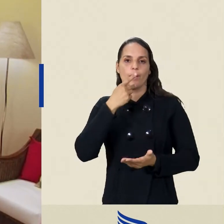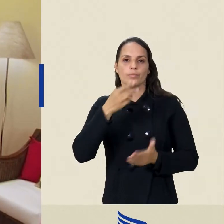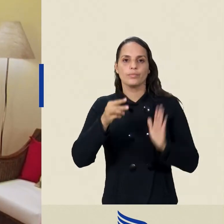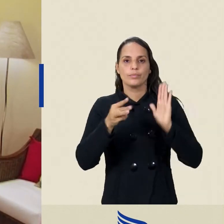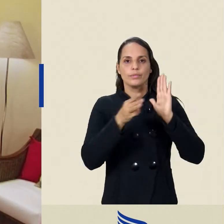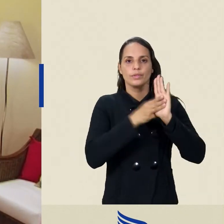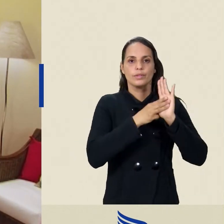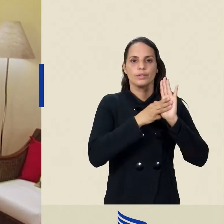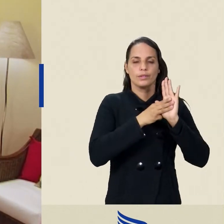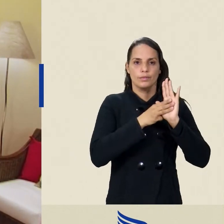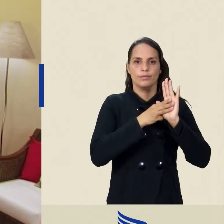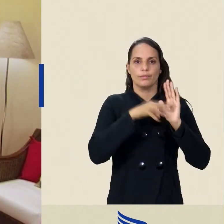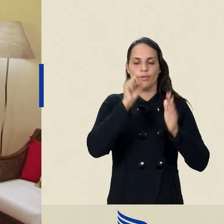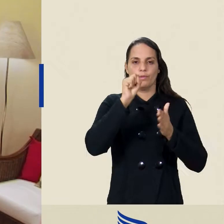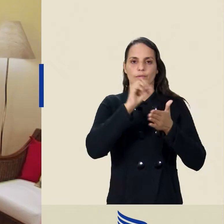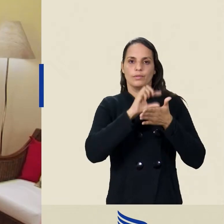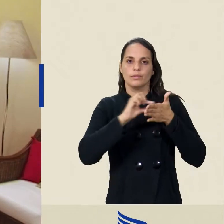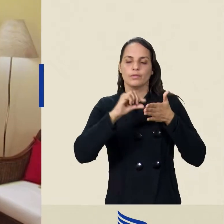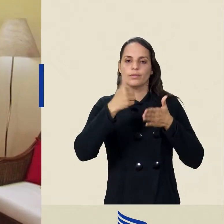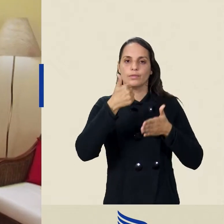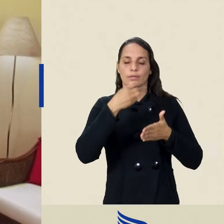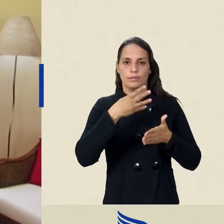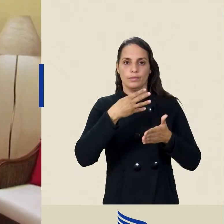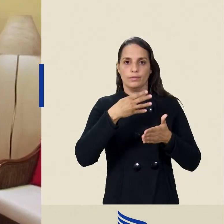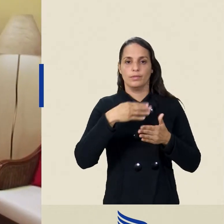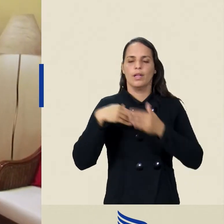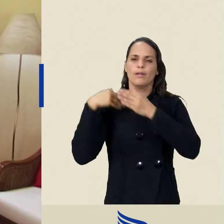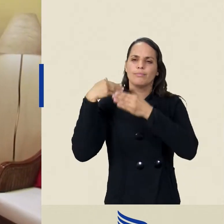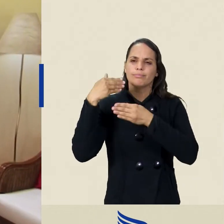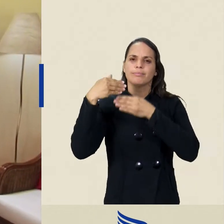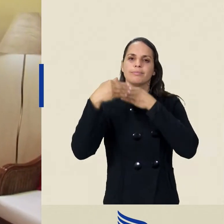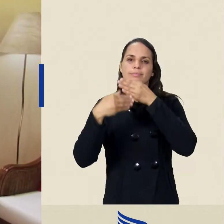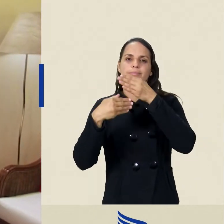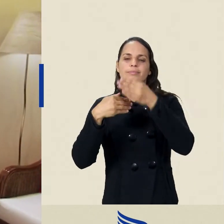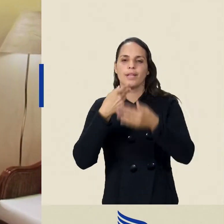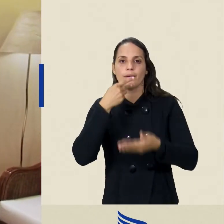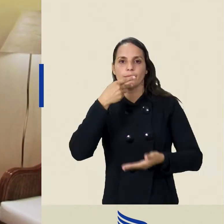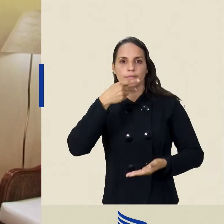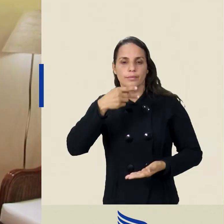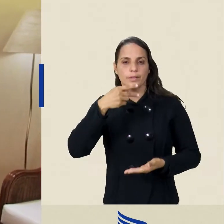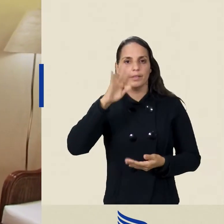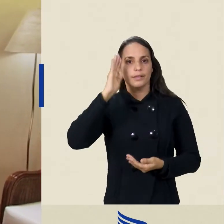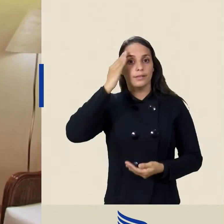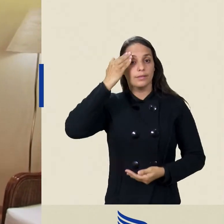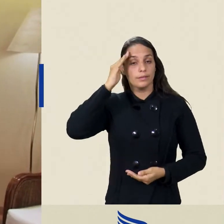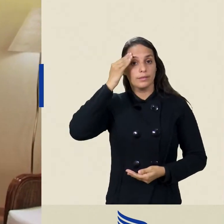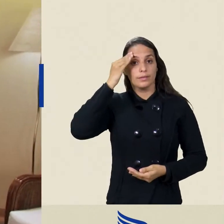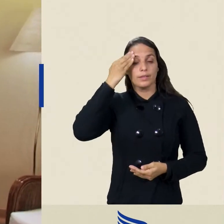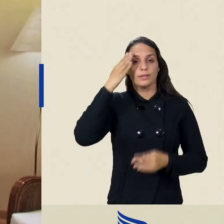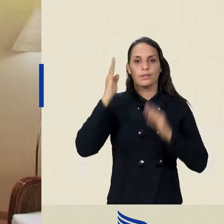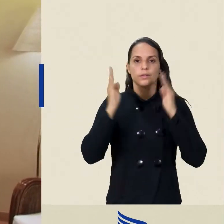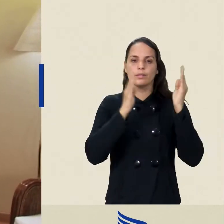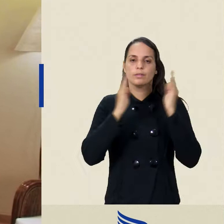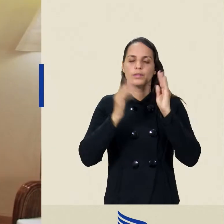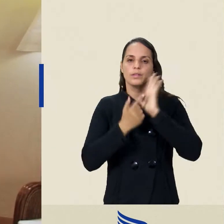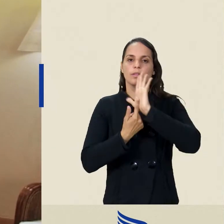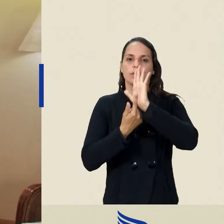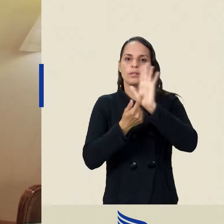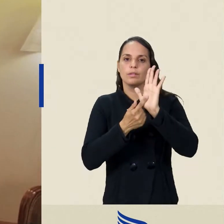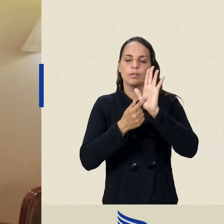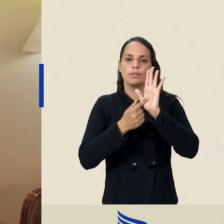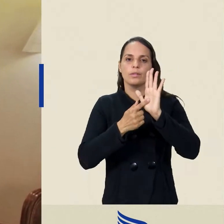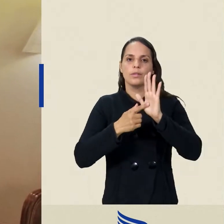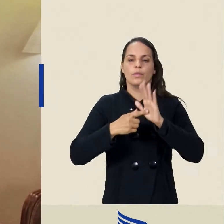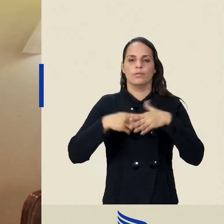8, verso 14. Percorremos um longo caminho profético e entendemos que este grande período apontava para uma obra de purificação